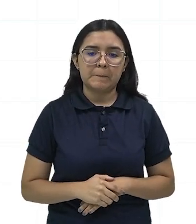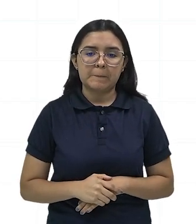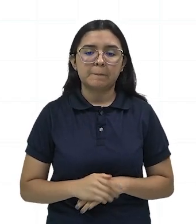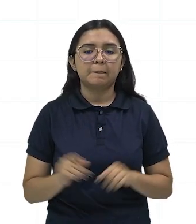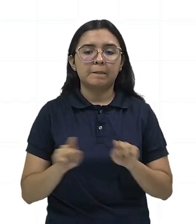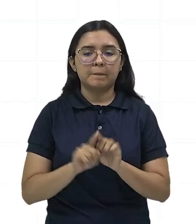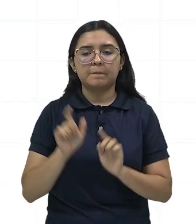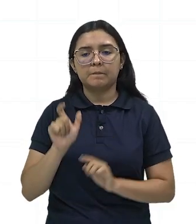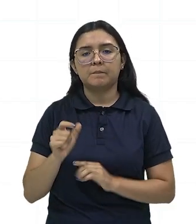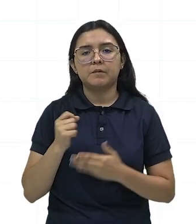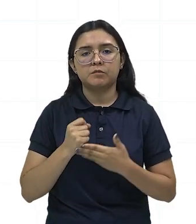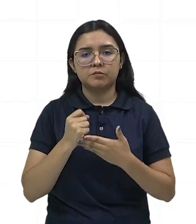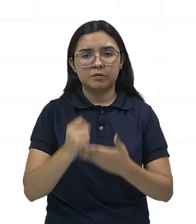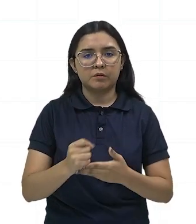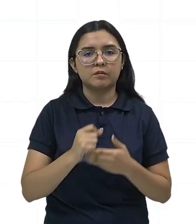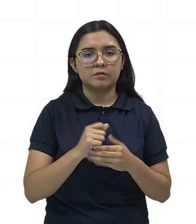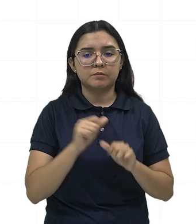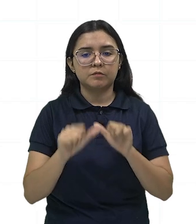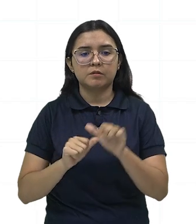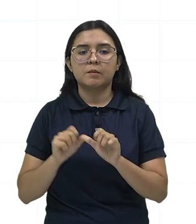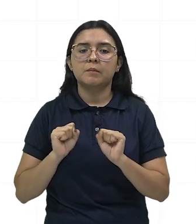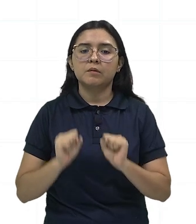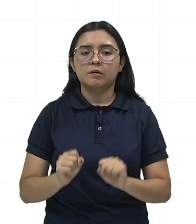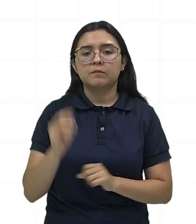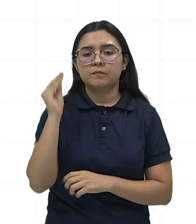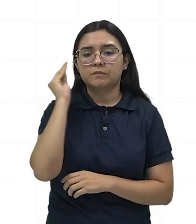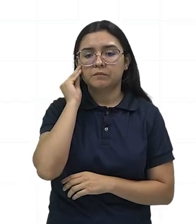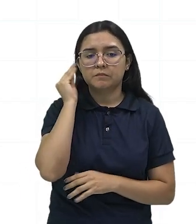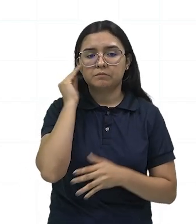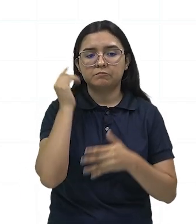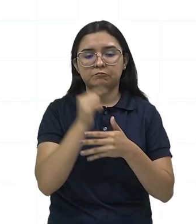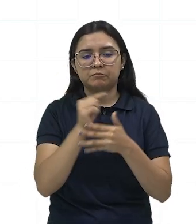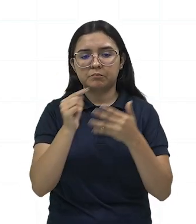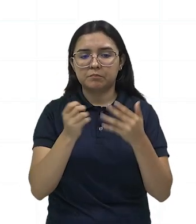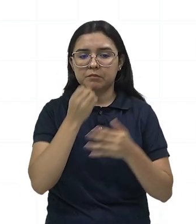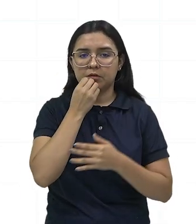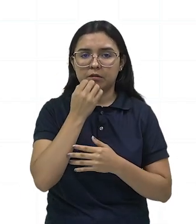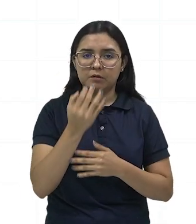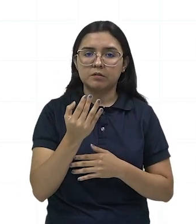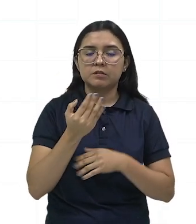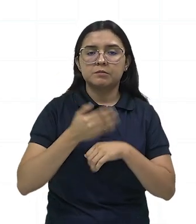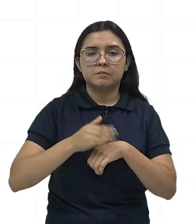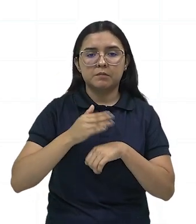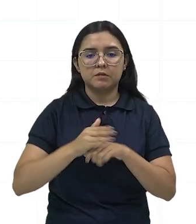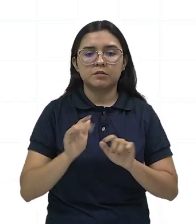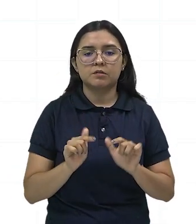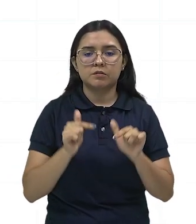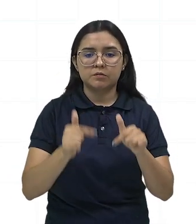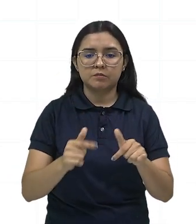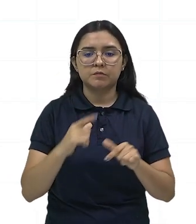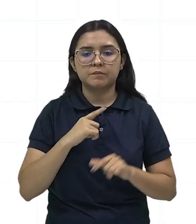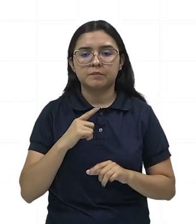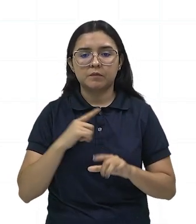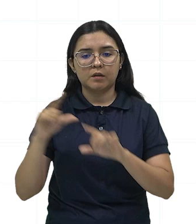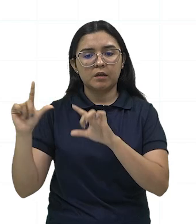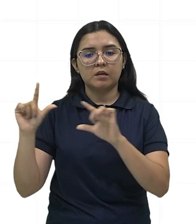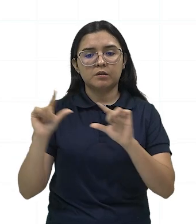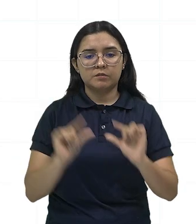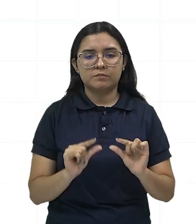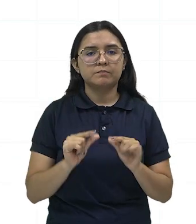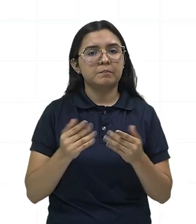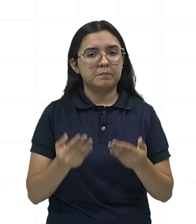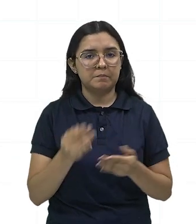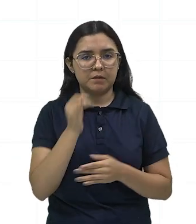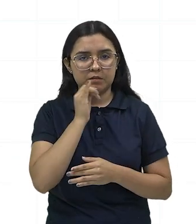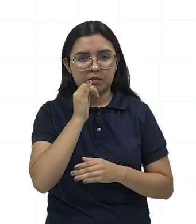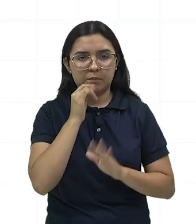ali para ajudar nessa ideia de movimento. Podemos observar os benefícios dessas ações, como a redução do consumo. Olha eu dando